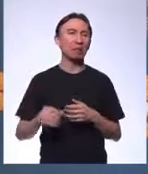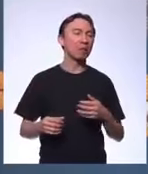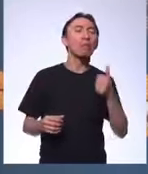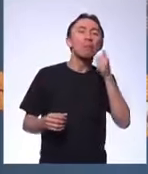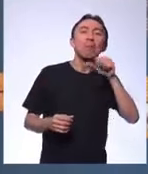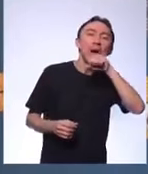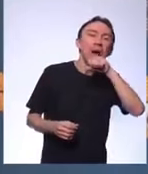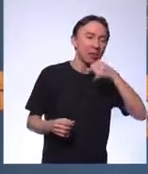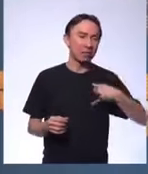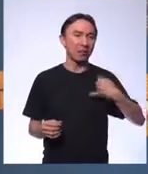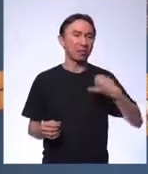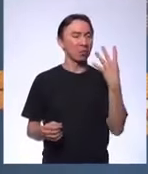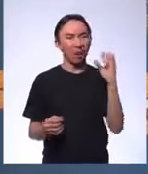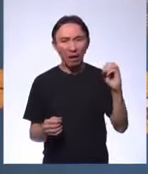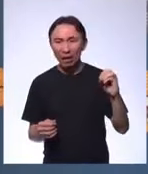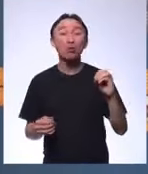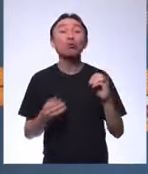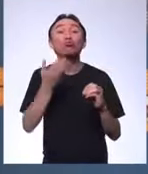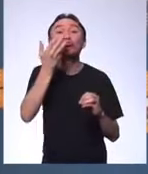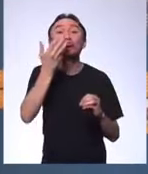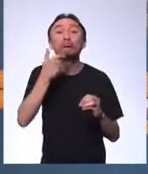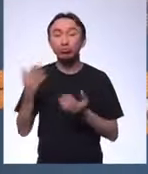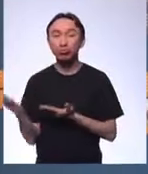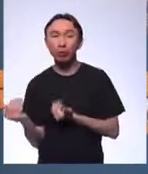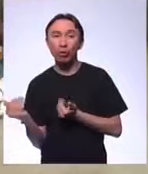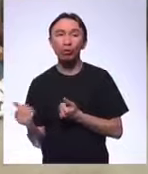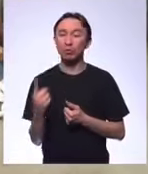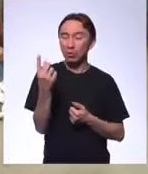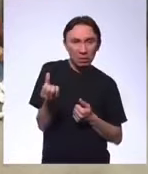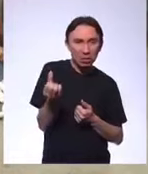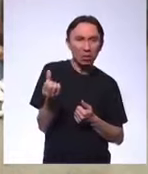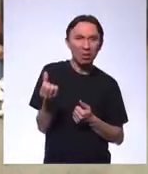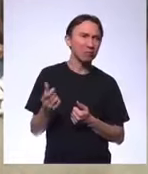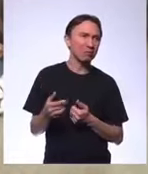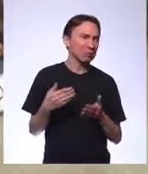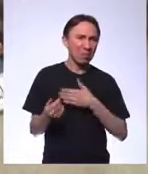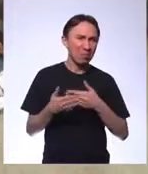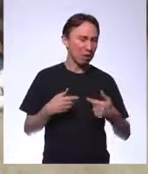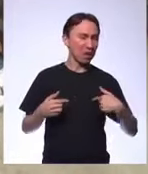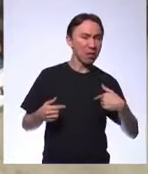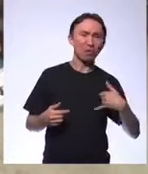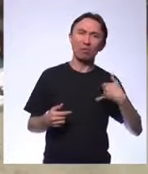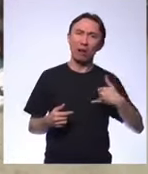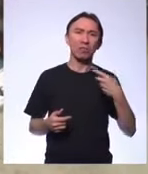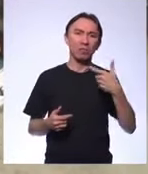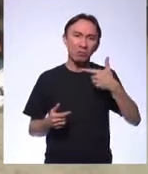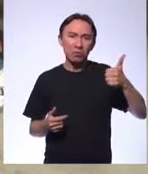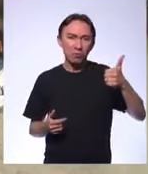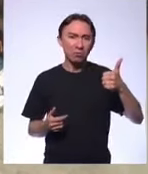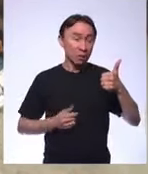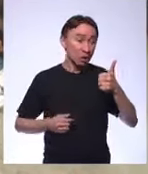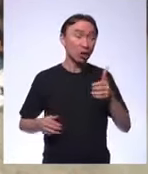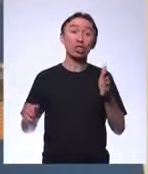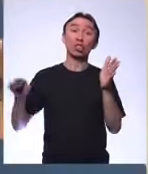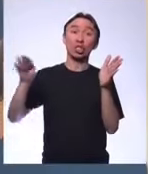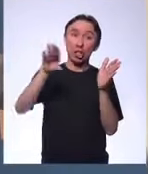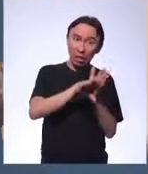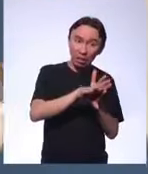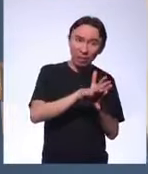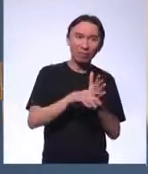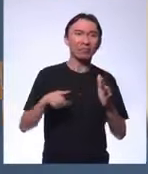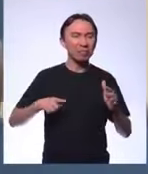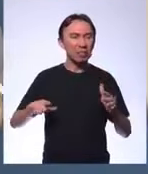um menino de 16, como aconteceu, eu que tinha 21, não importava a sua idade. Você chegava na Operação Bandeirantes e você era recebido por